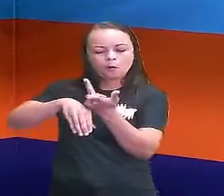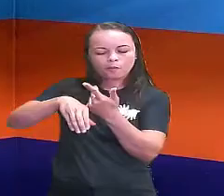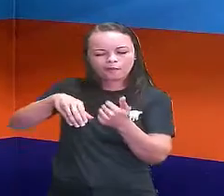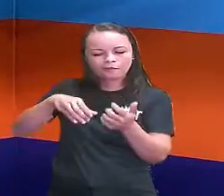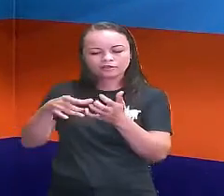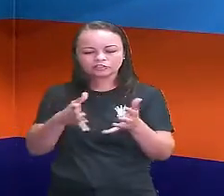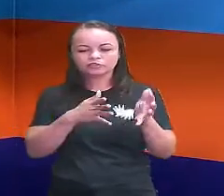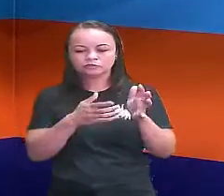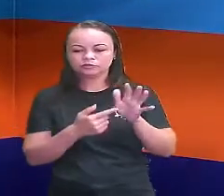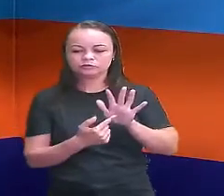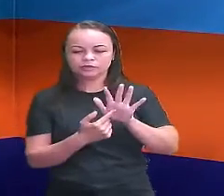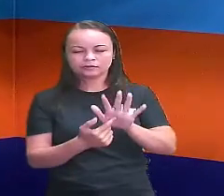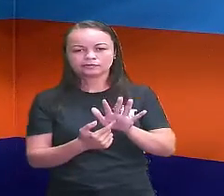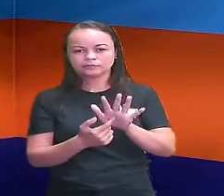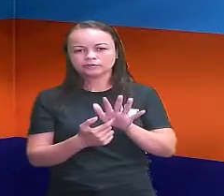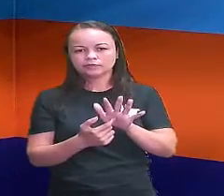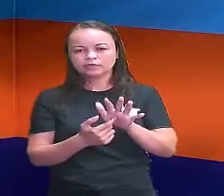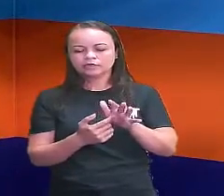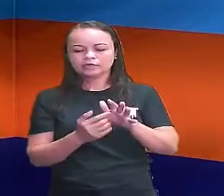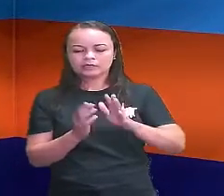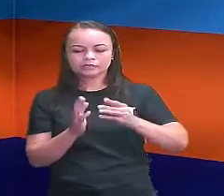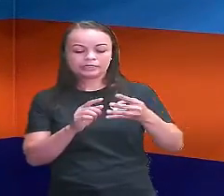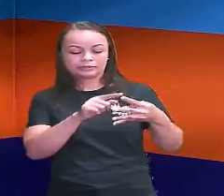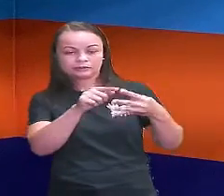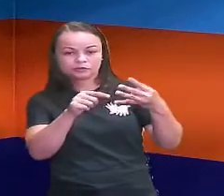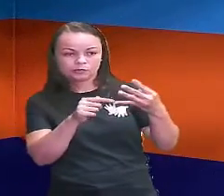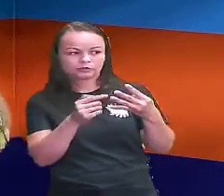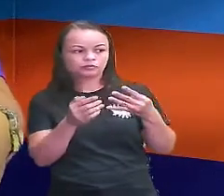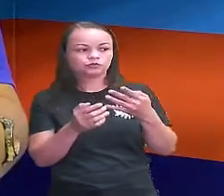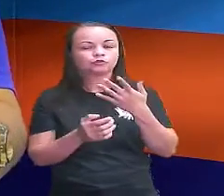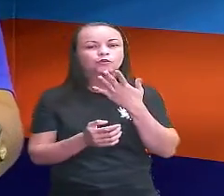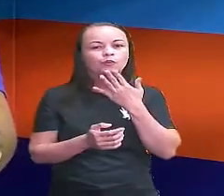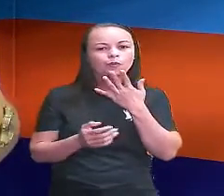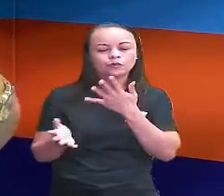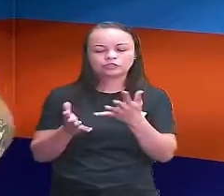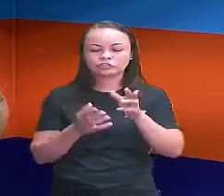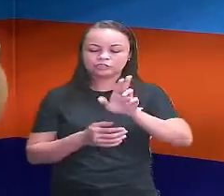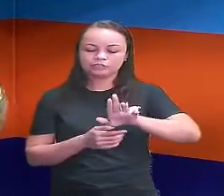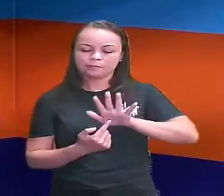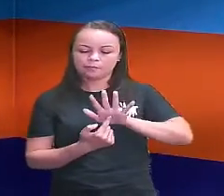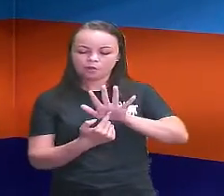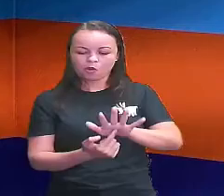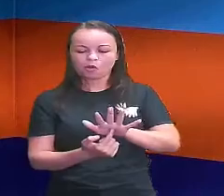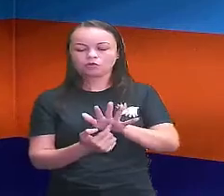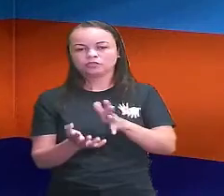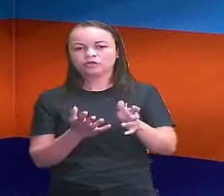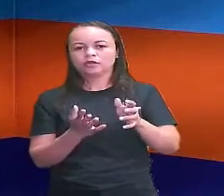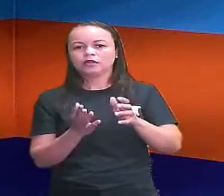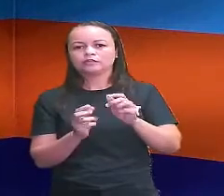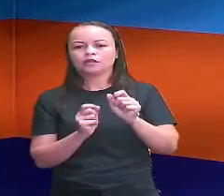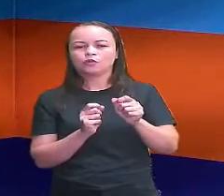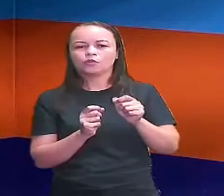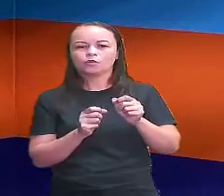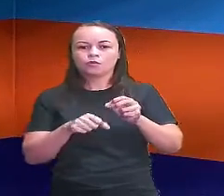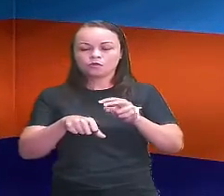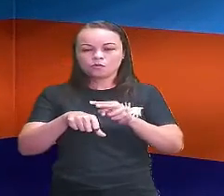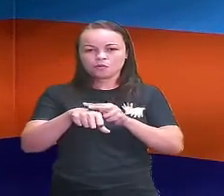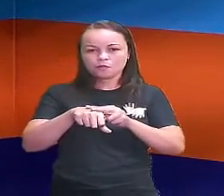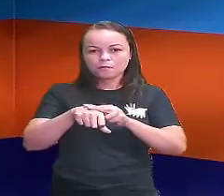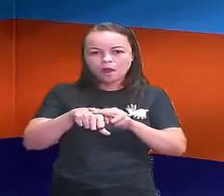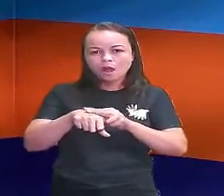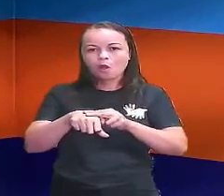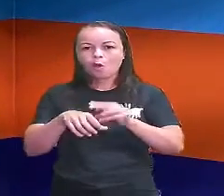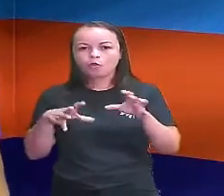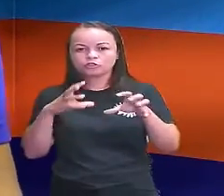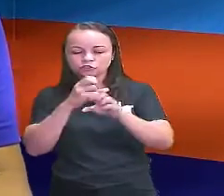aqui, que são as que mais representam o que era utilizado antigamente, né? O marrom escuro, o bege,